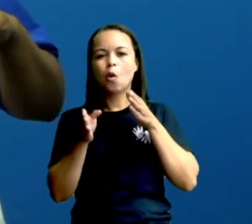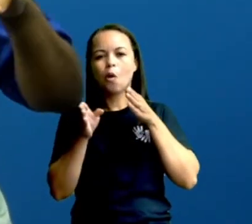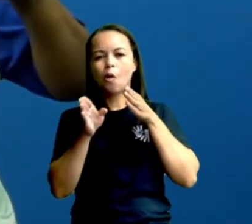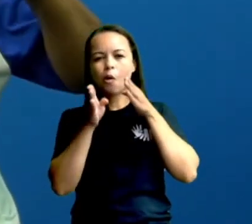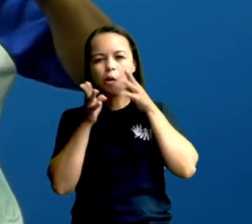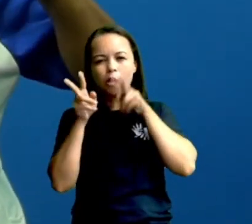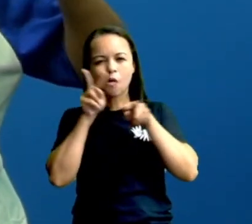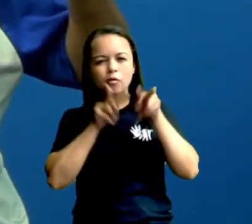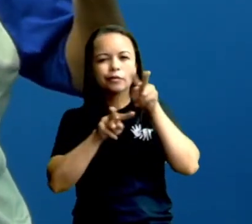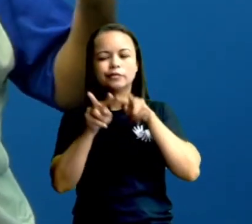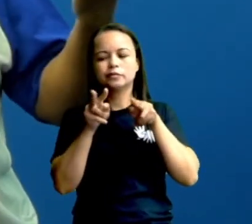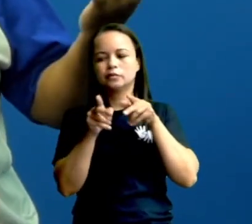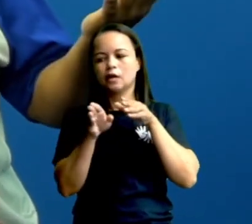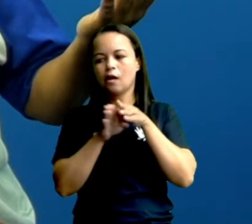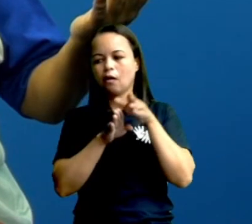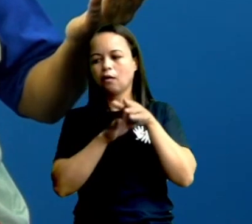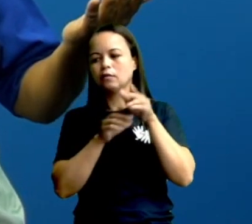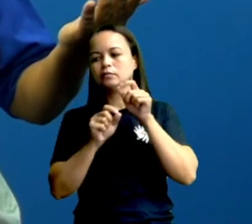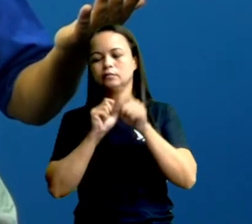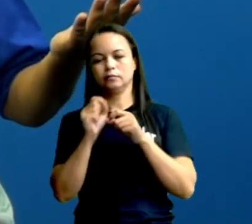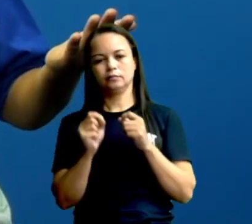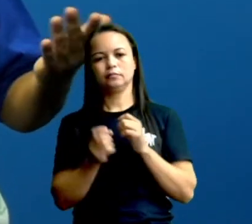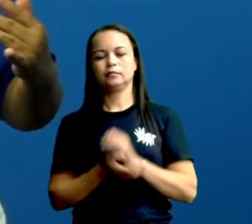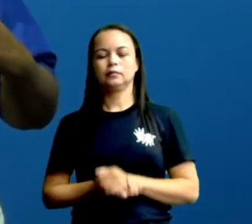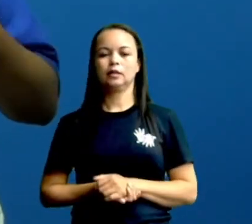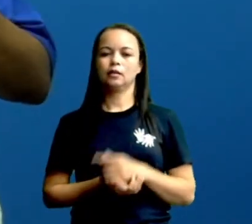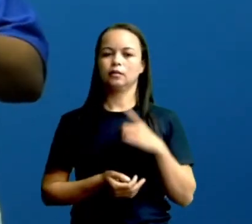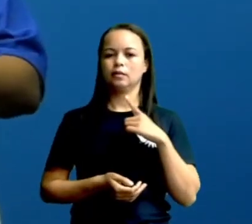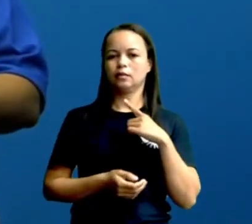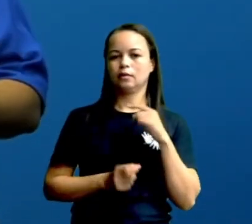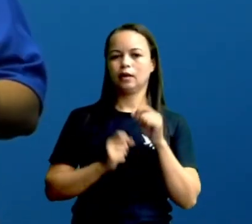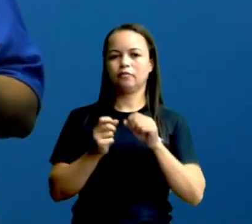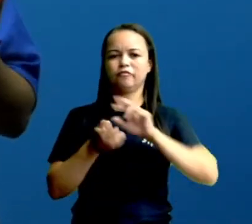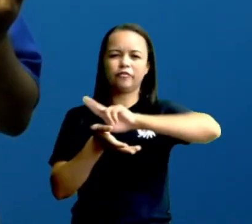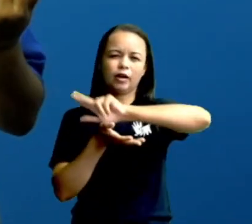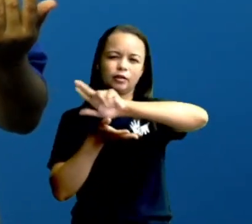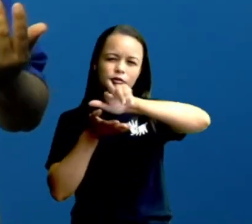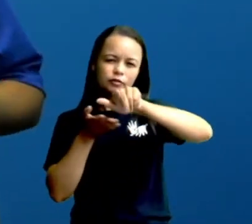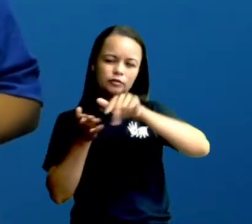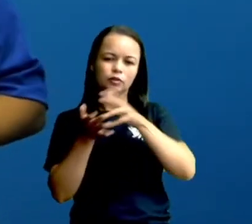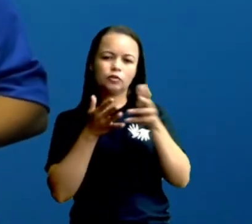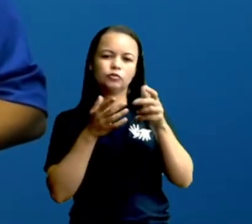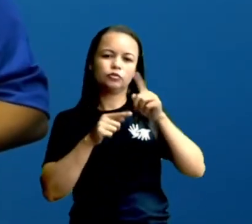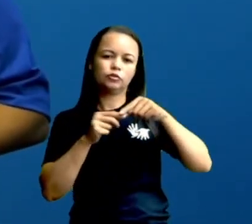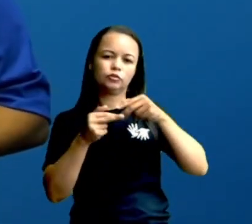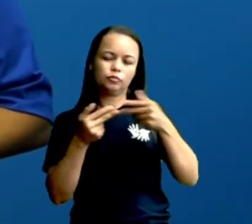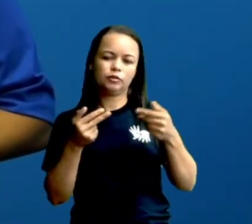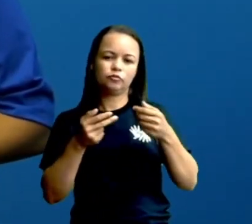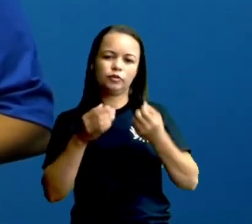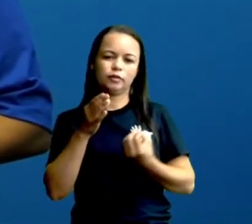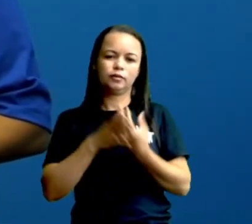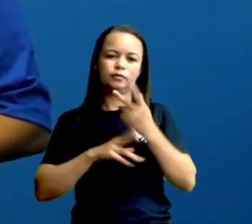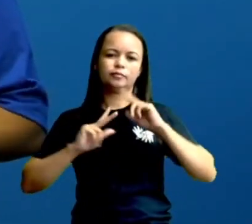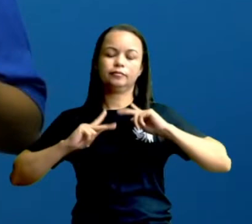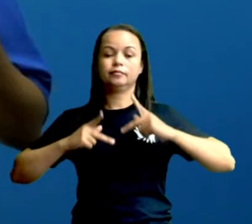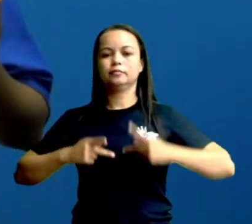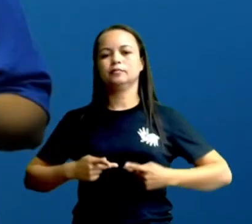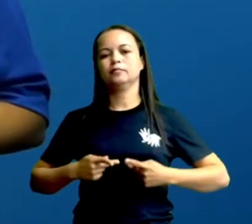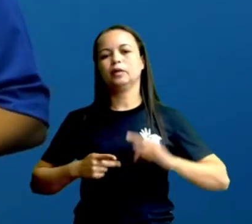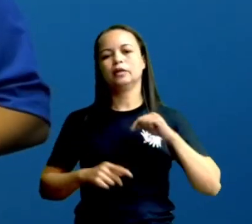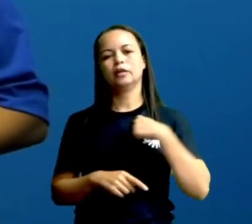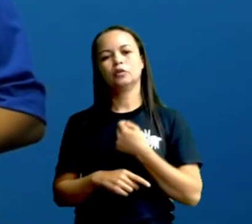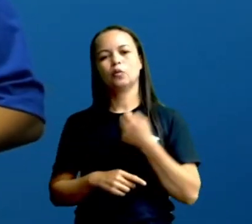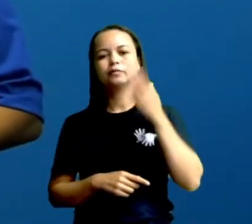só, existe, além dos pontos cardeais, outros instrumentos que foram criados pelos seres humanos para que a gente, né,